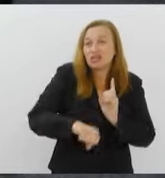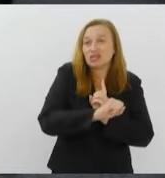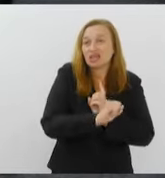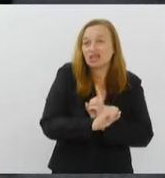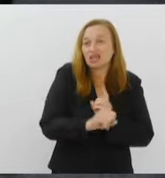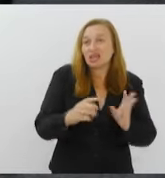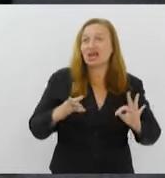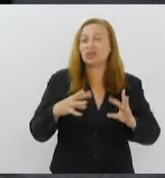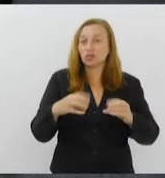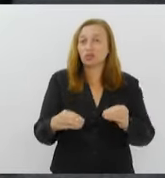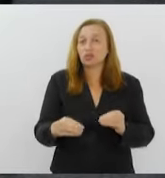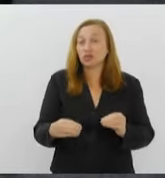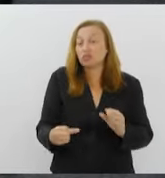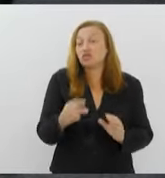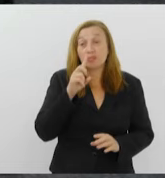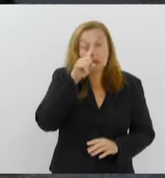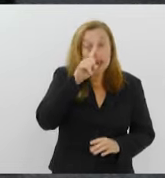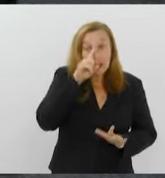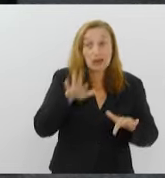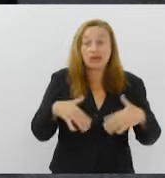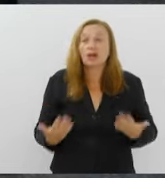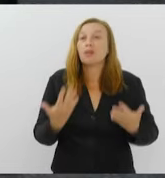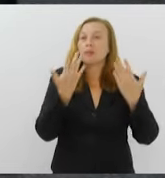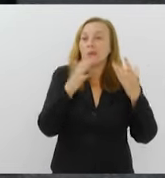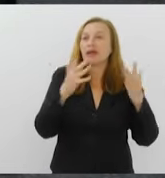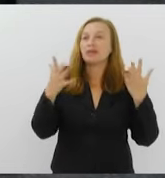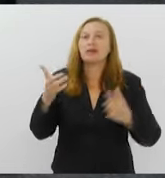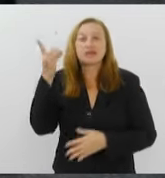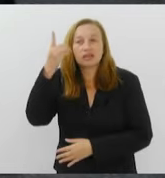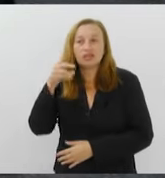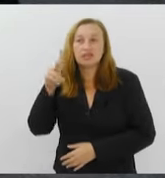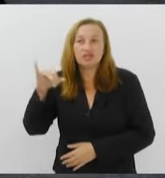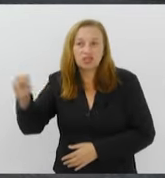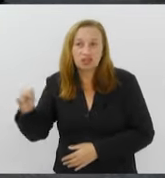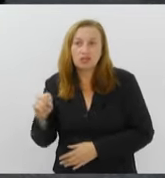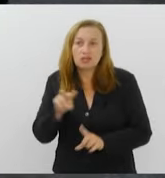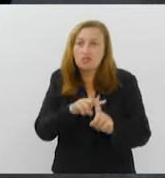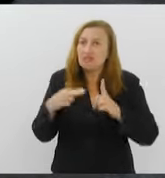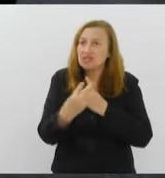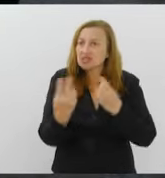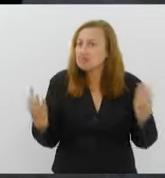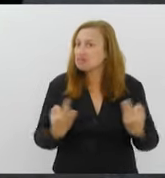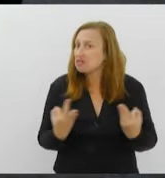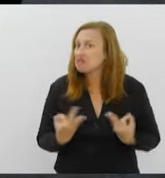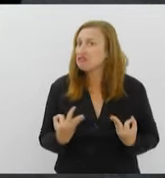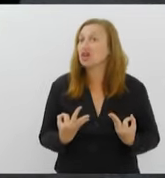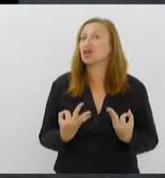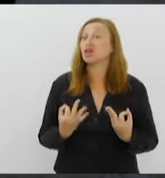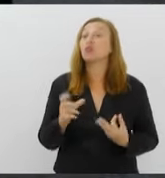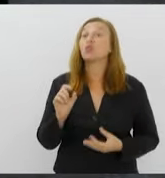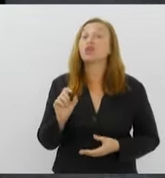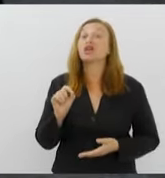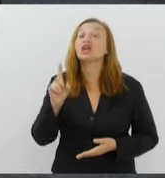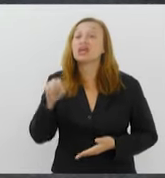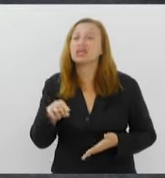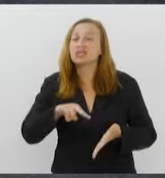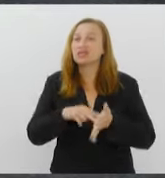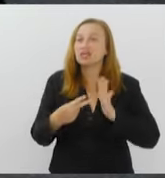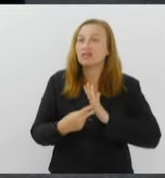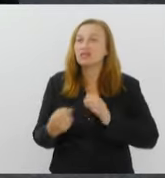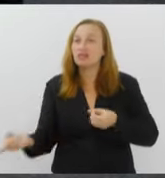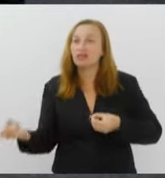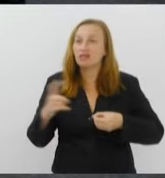todo tipo de delito. Então está de parabéns o deputado Vinícius Cozzolino, porque tem uma visão correta do que é a